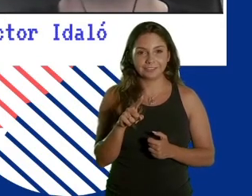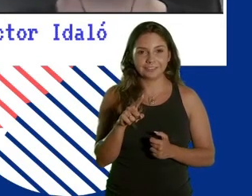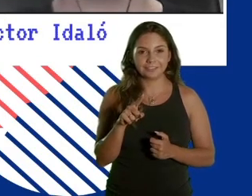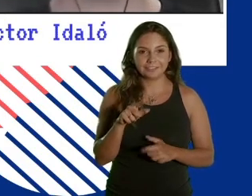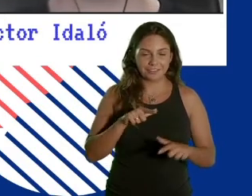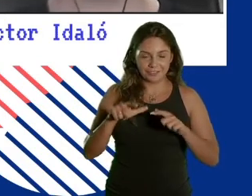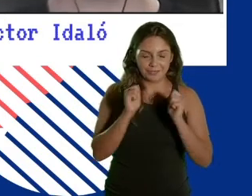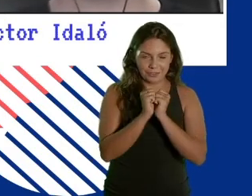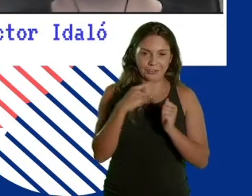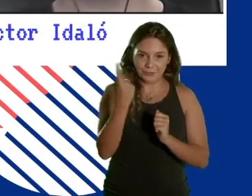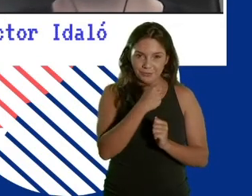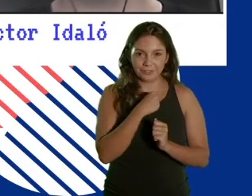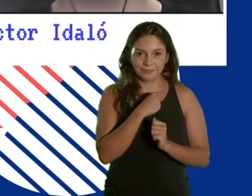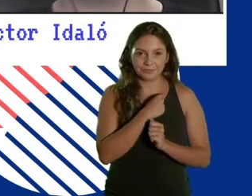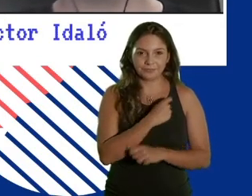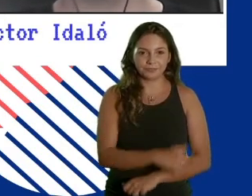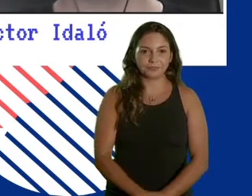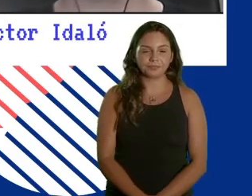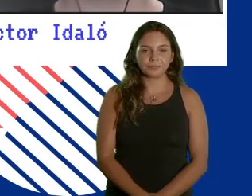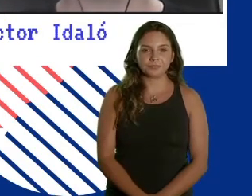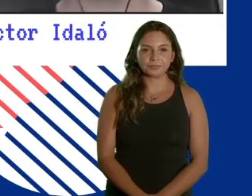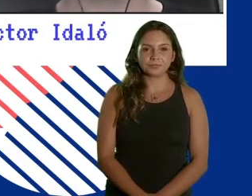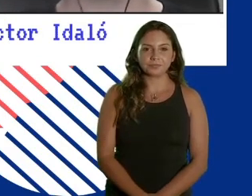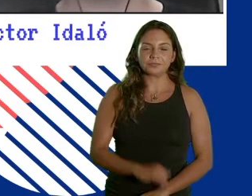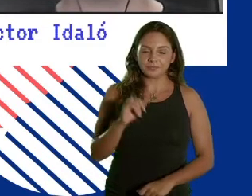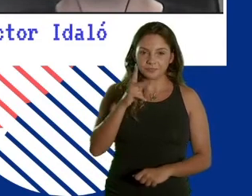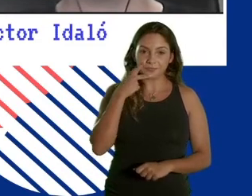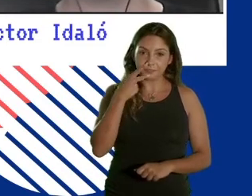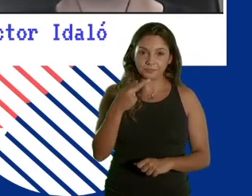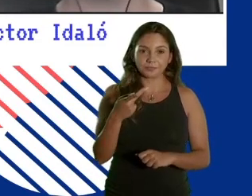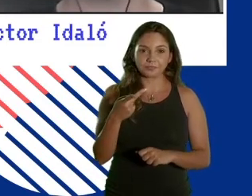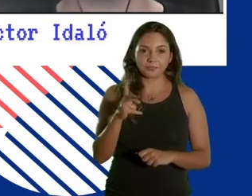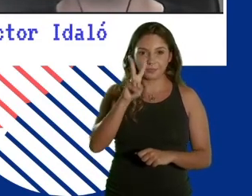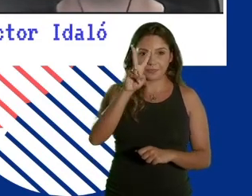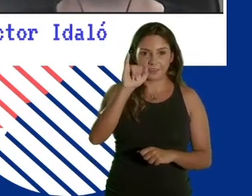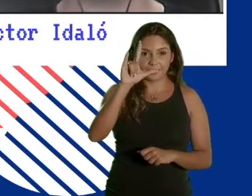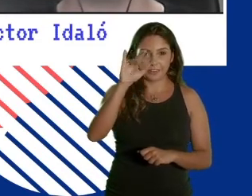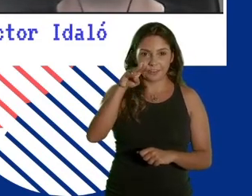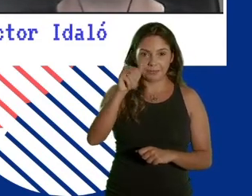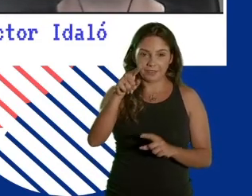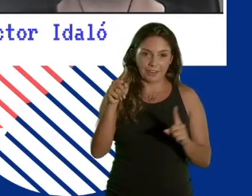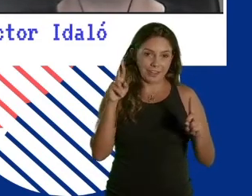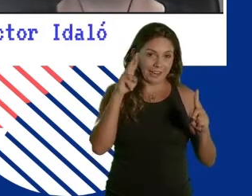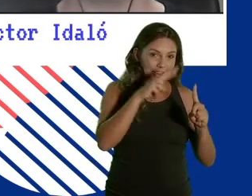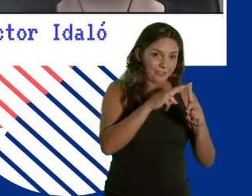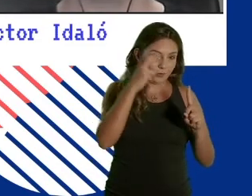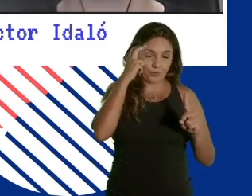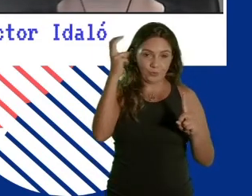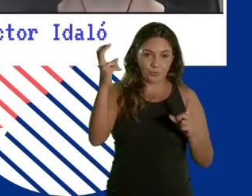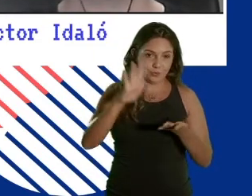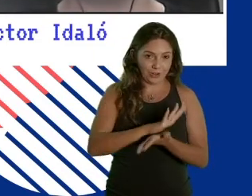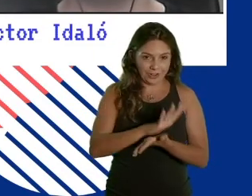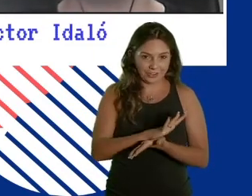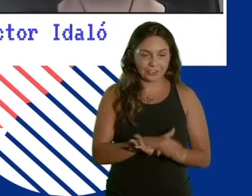aqui, trabalha conosco, figura importantíssima nesse festival, diz, Vilma é referência na cultura